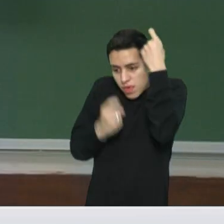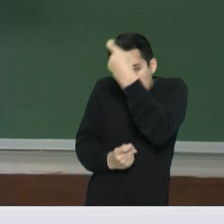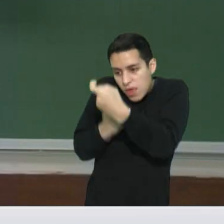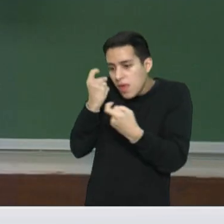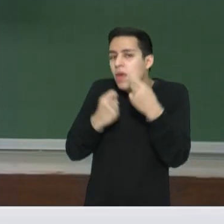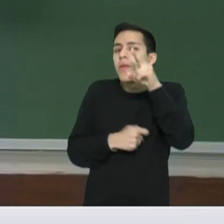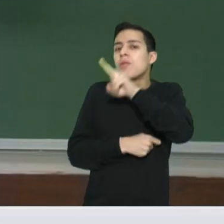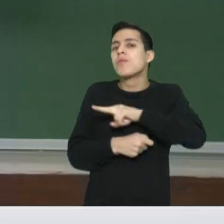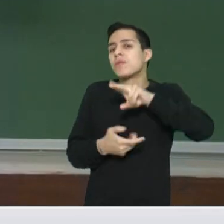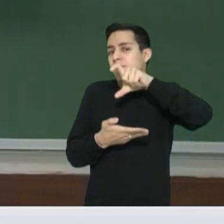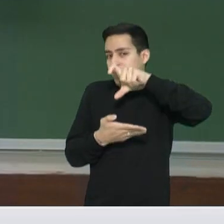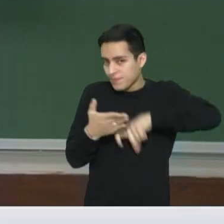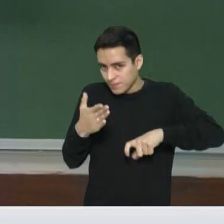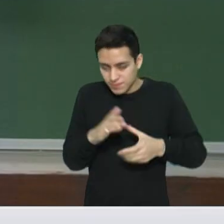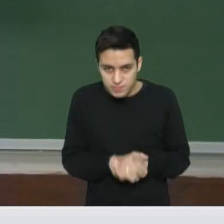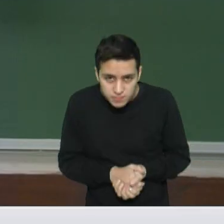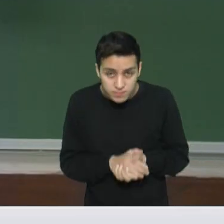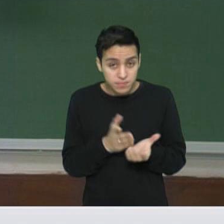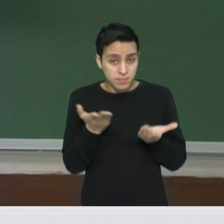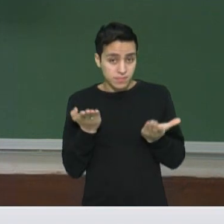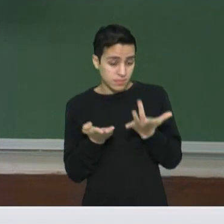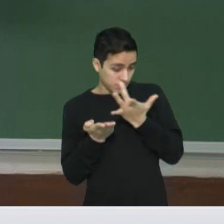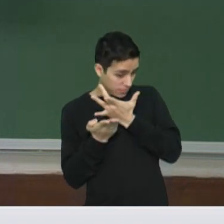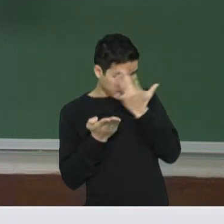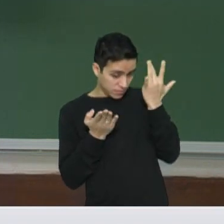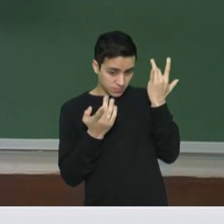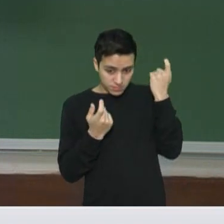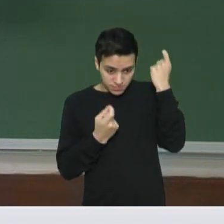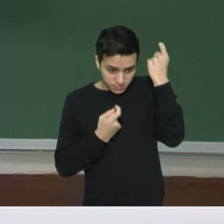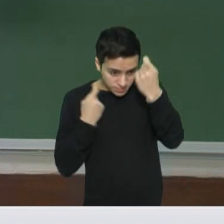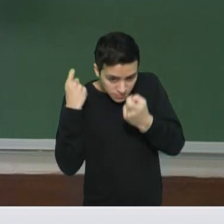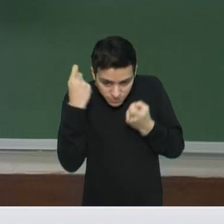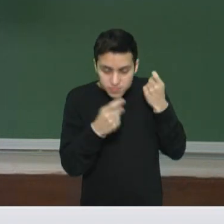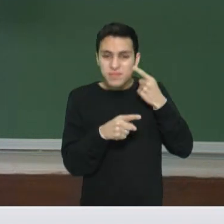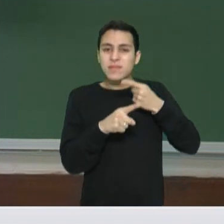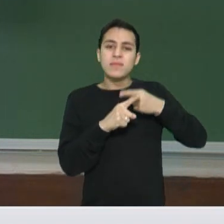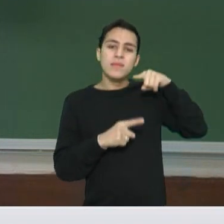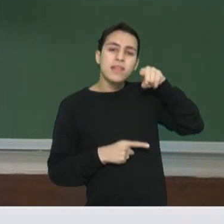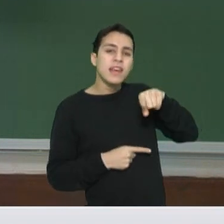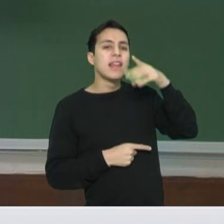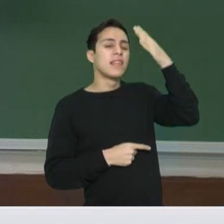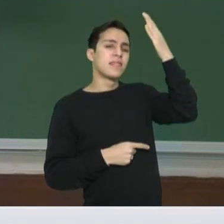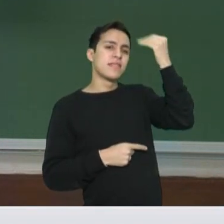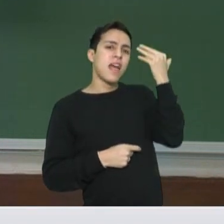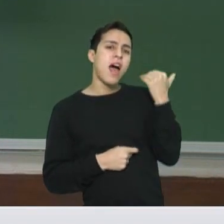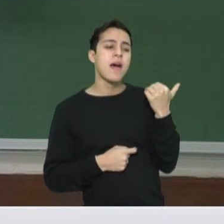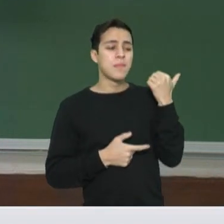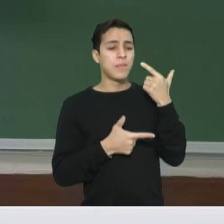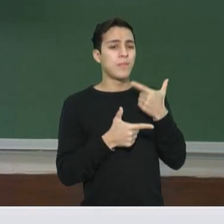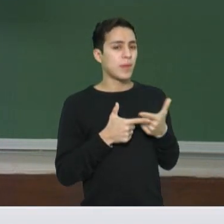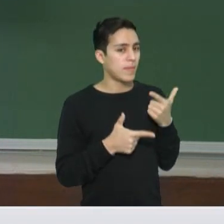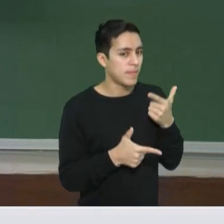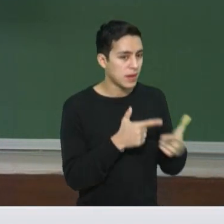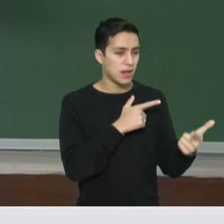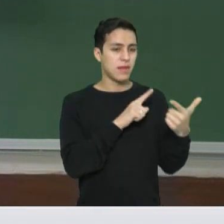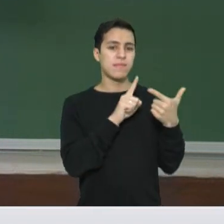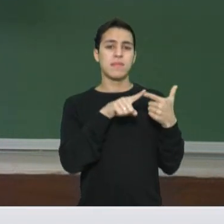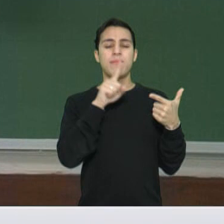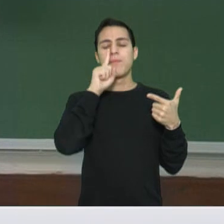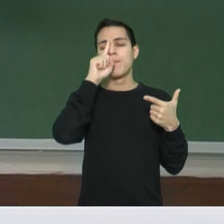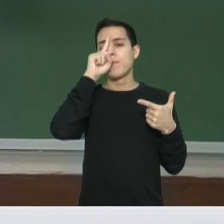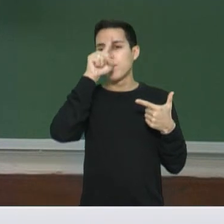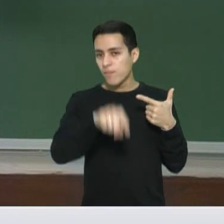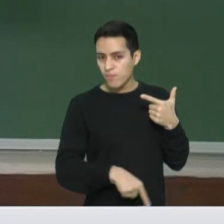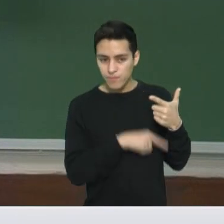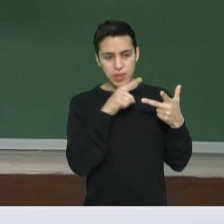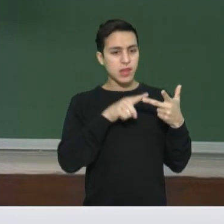usar o cartão. Quando alguém está preocupado, né, ali, é porque ele sabe dos problemas, do risco, né,